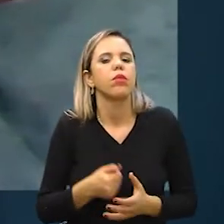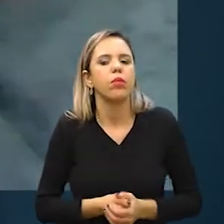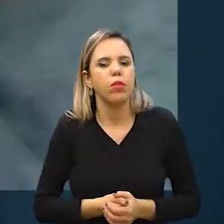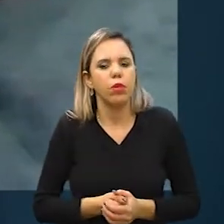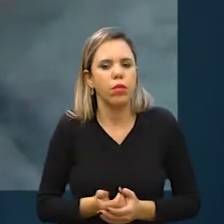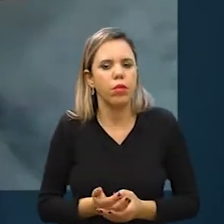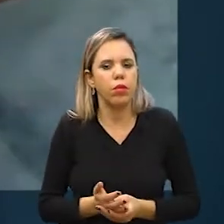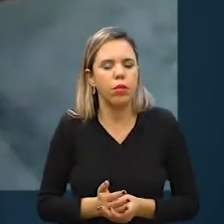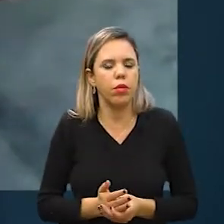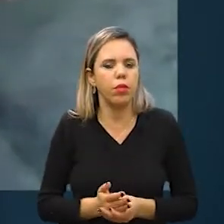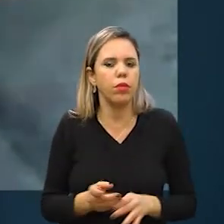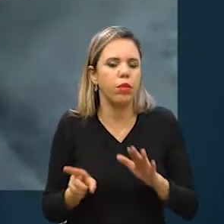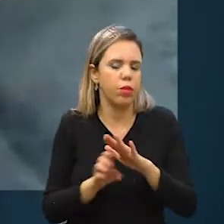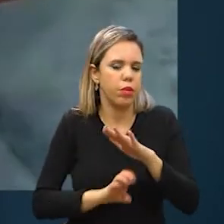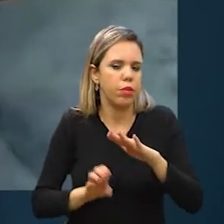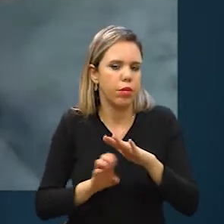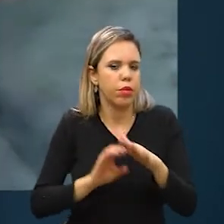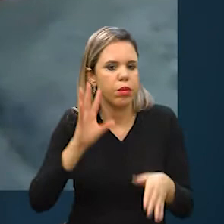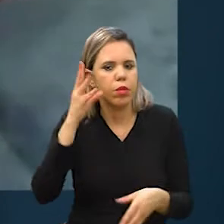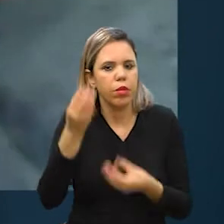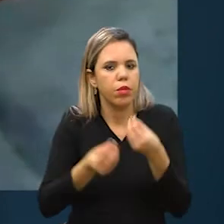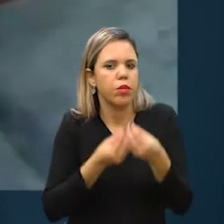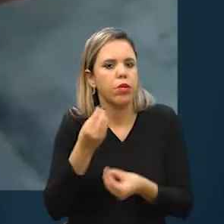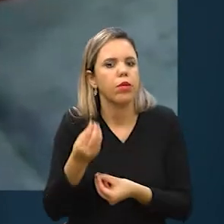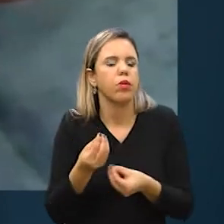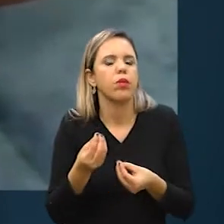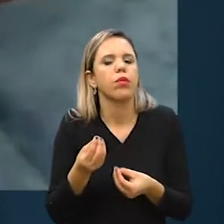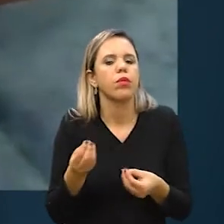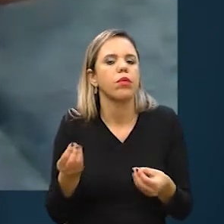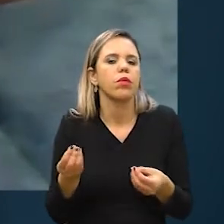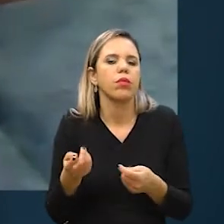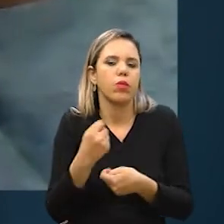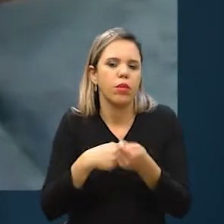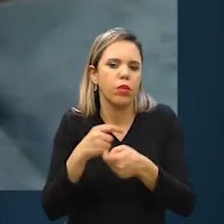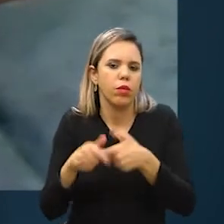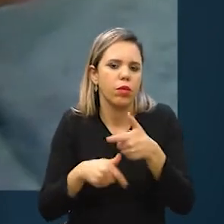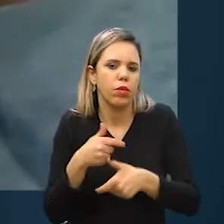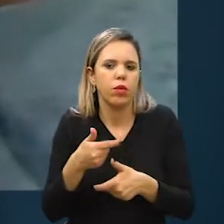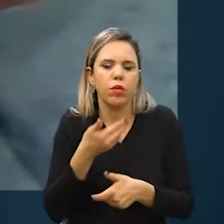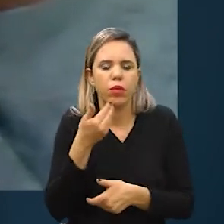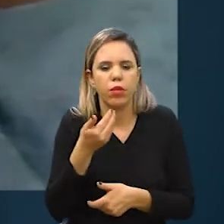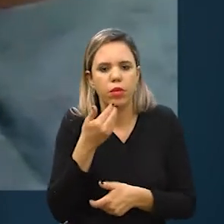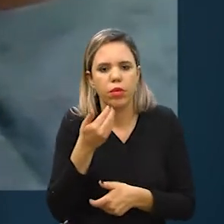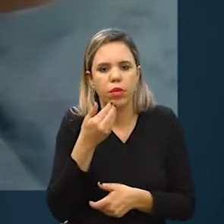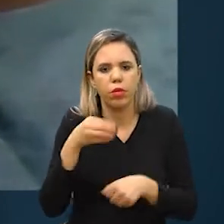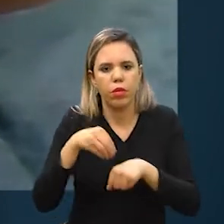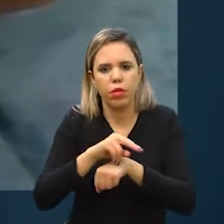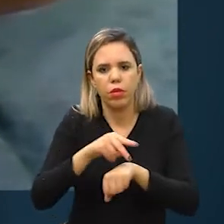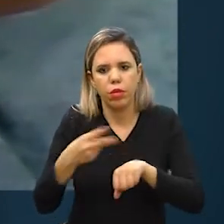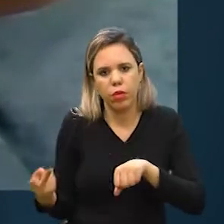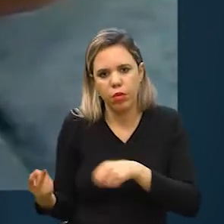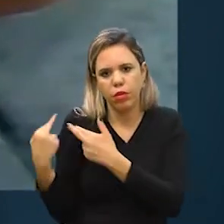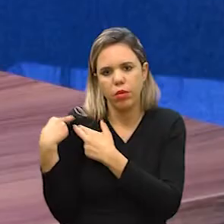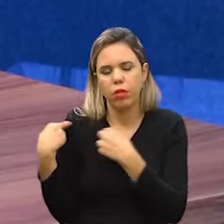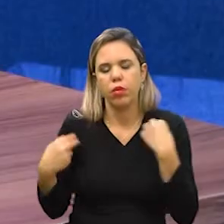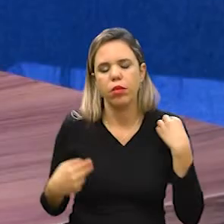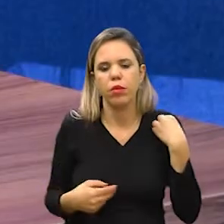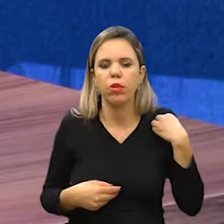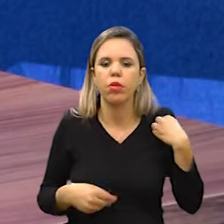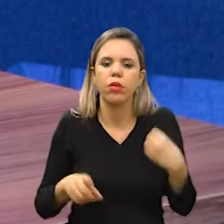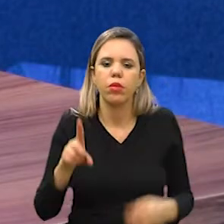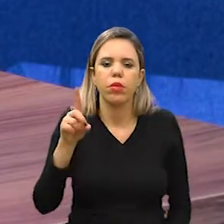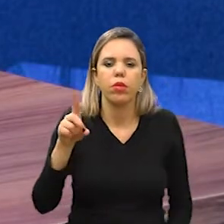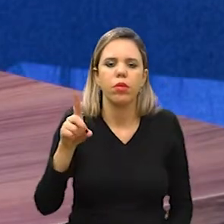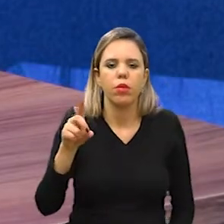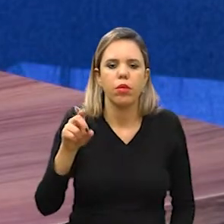dia com os franqueados, entendendo como é a ponta, como é a operação. Isso facilita muito a transferência de know-how. Aí